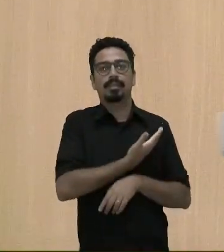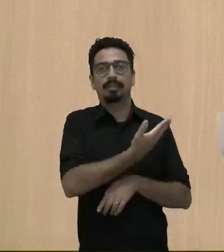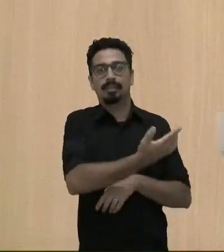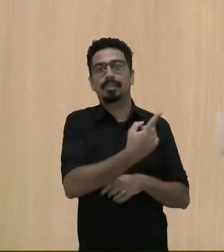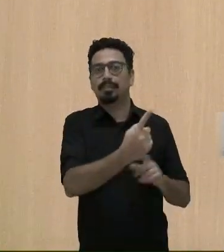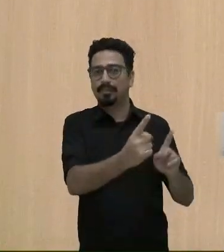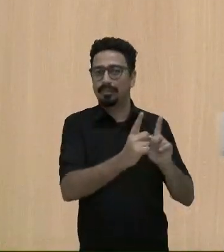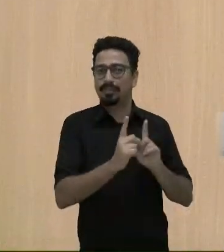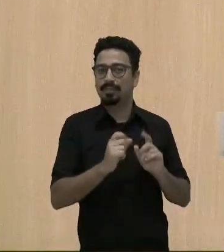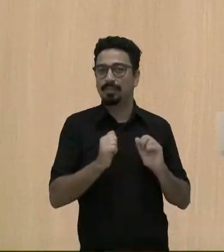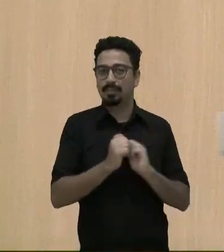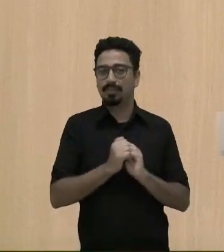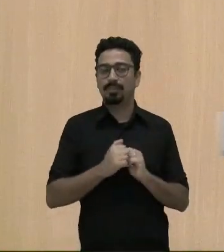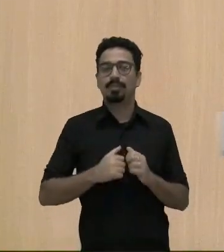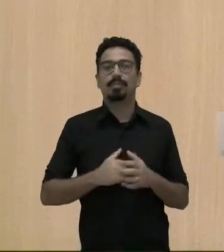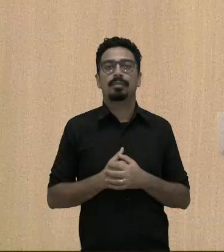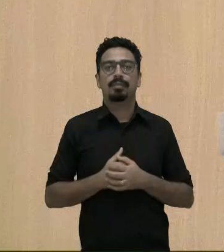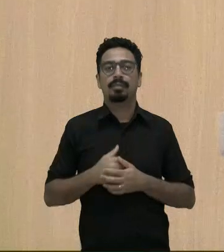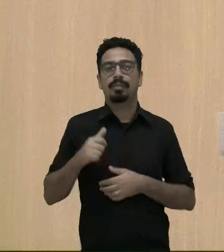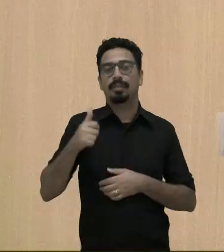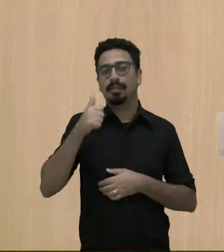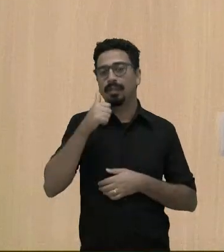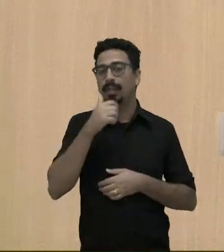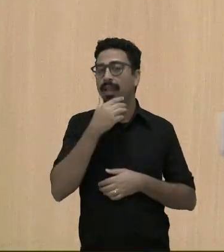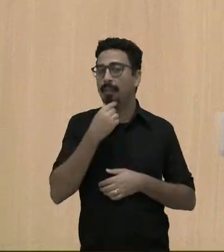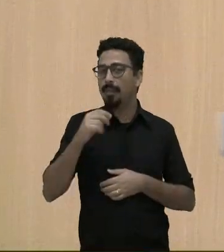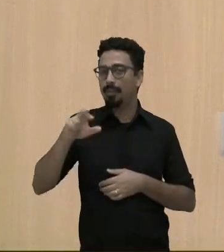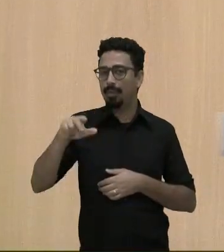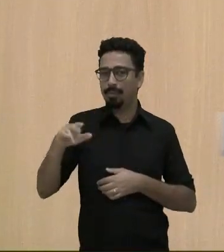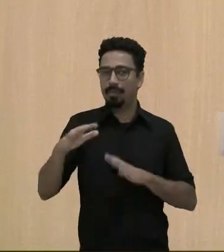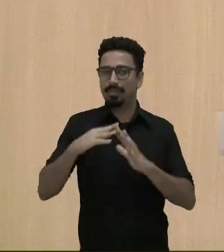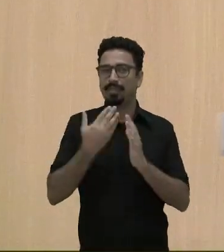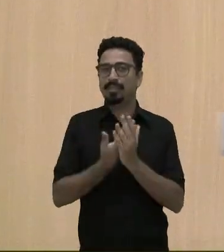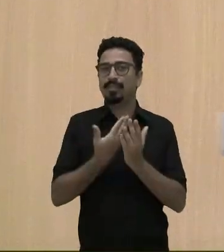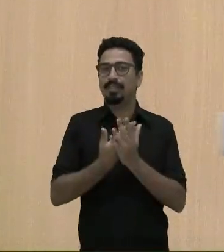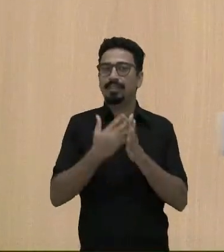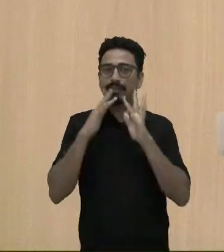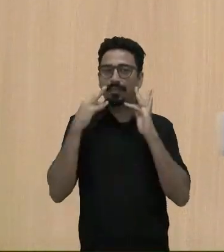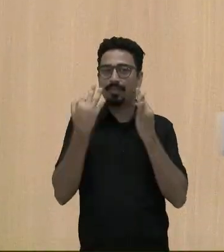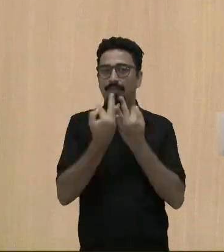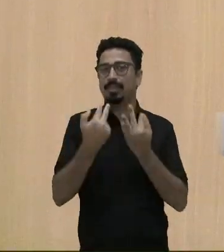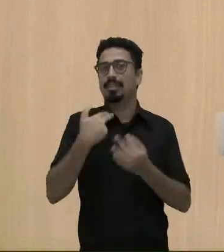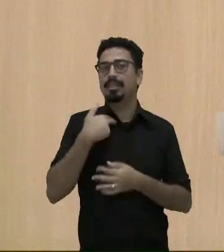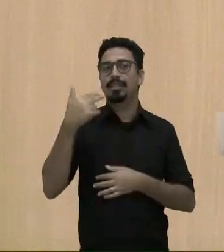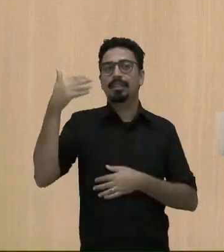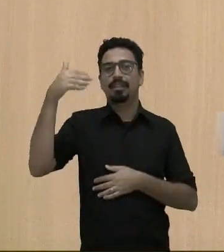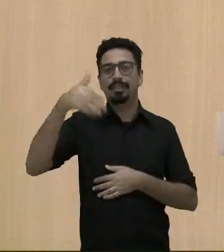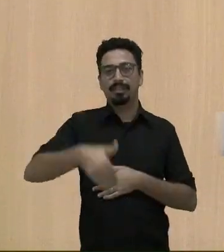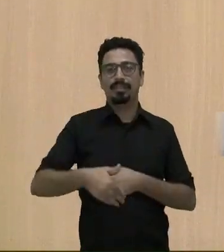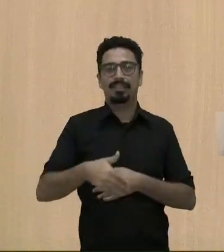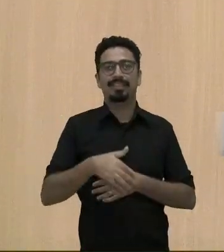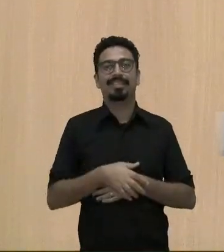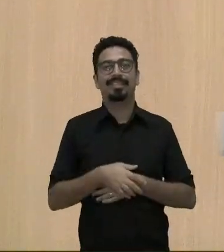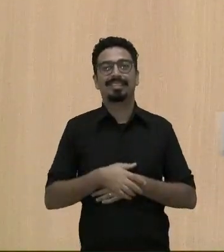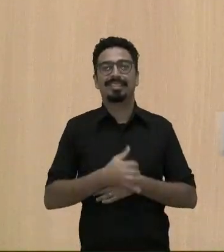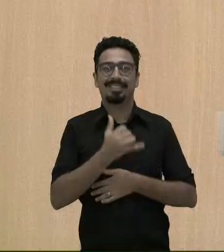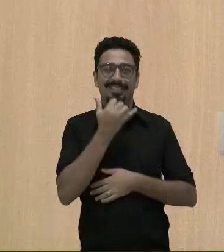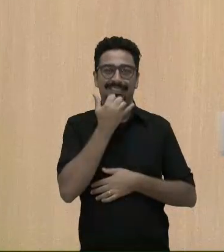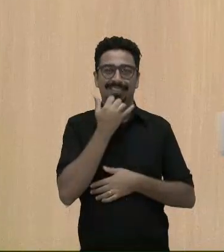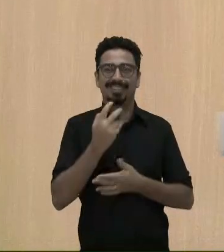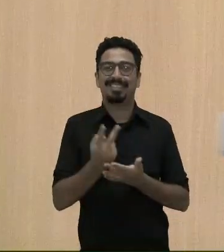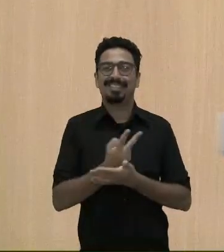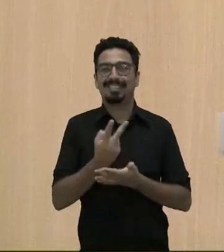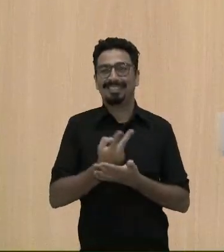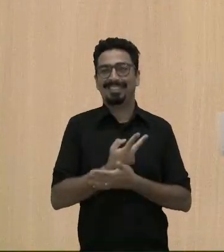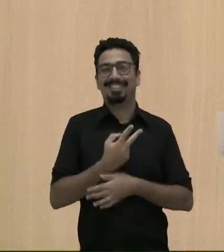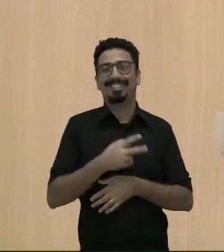aqui, meu irmão que está na escola, meus parentes que não puderam vir, no caso, desculpe pelo erro de